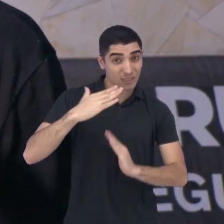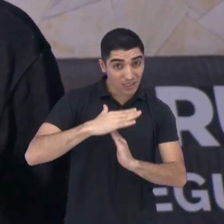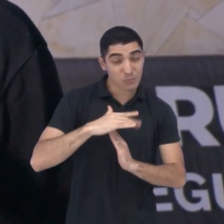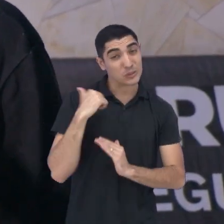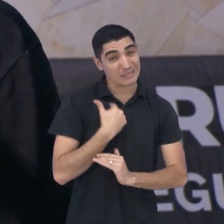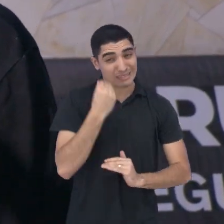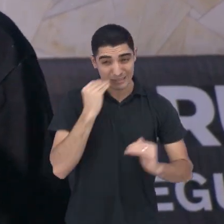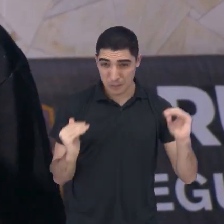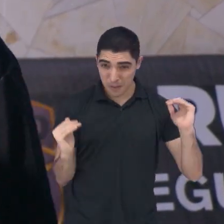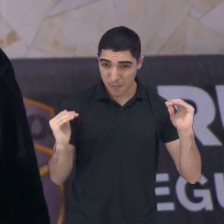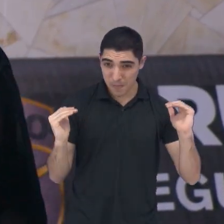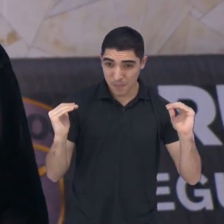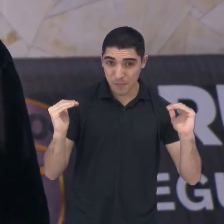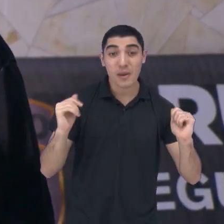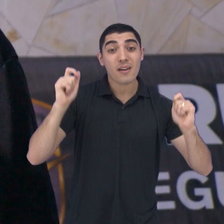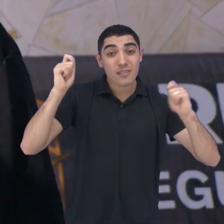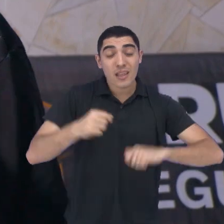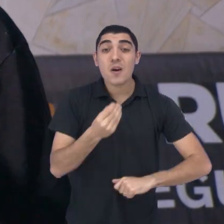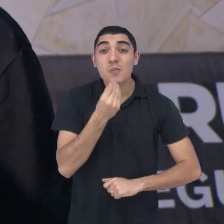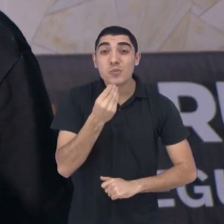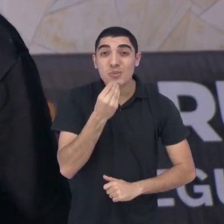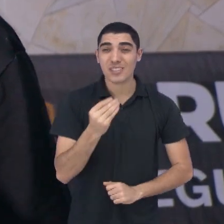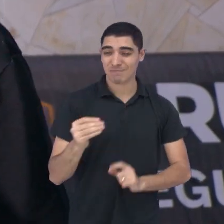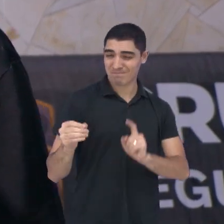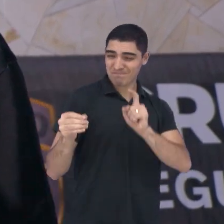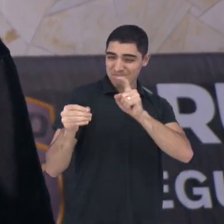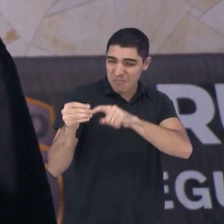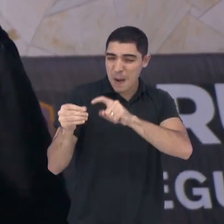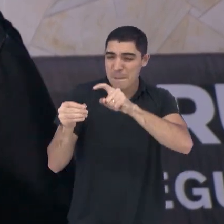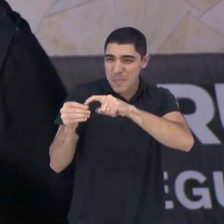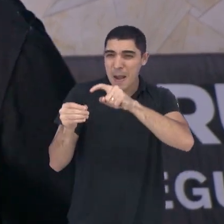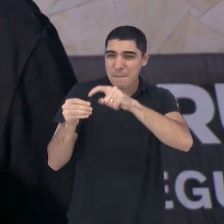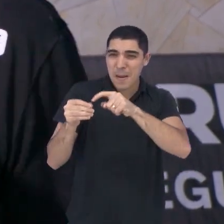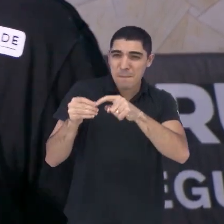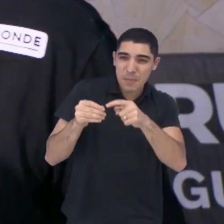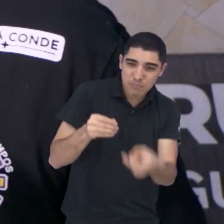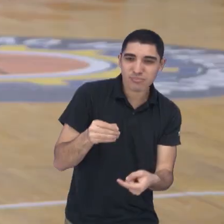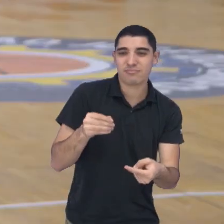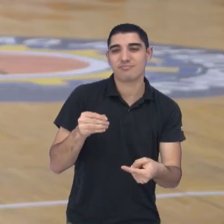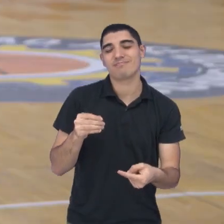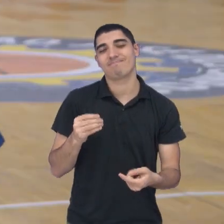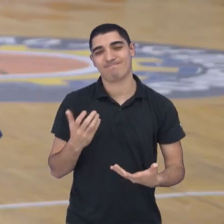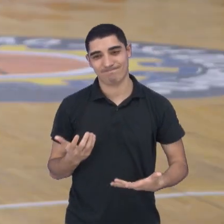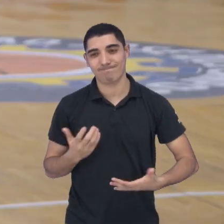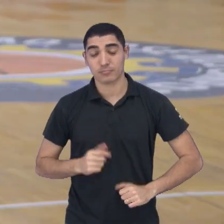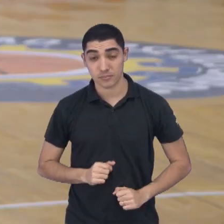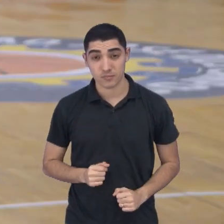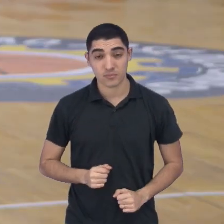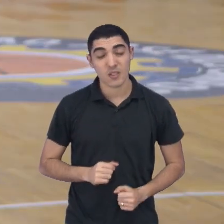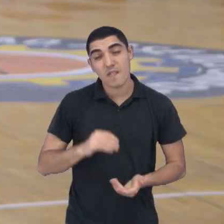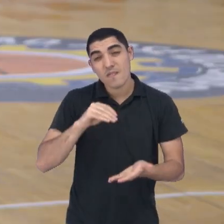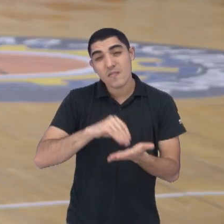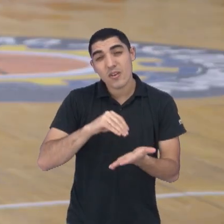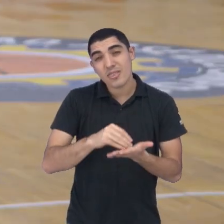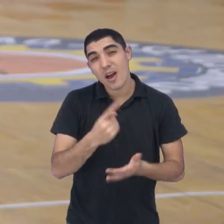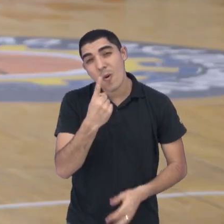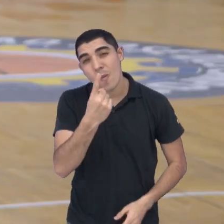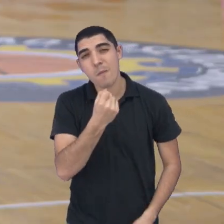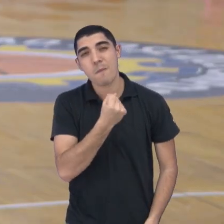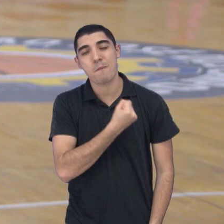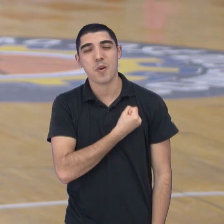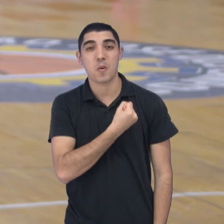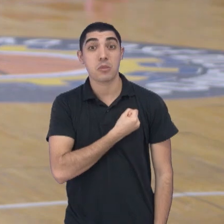mas tivemos a bola para ganhar o jogo, foi uma judiação, né? A bola pingou ali 2 vezes no ar, 3 não caiu. Foi por 1 ponto, mas apesar